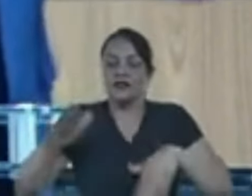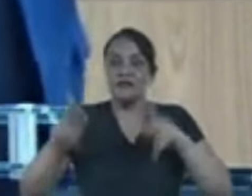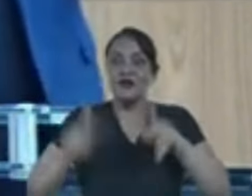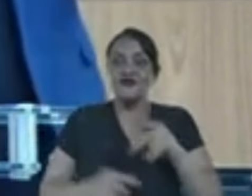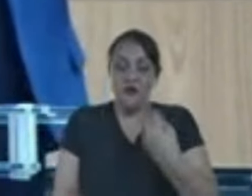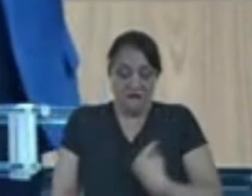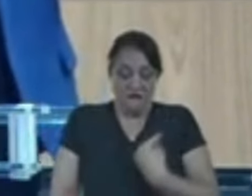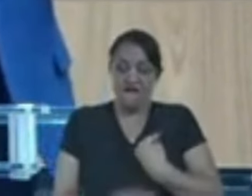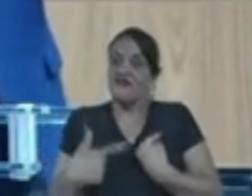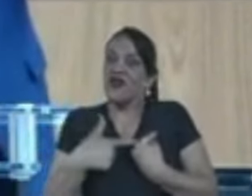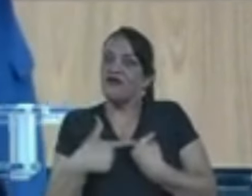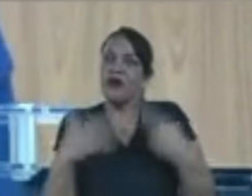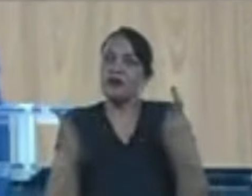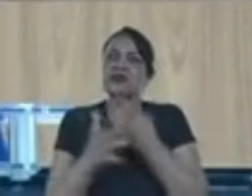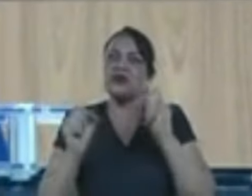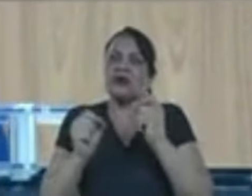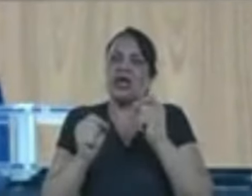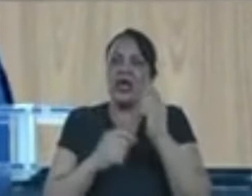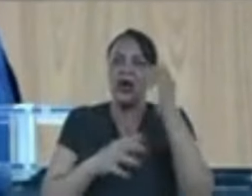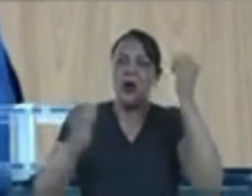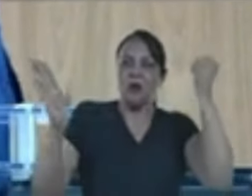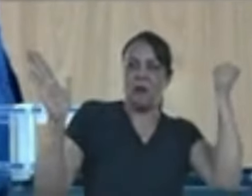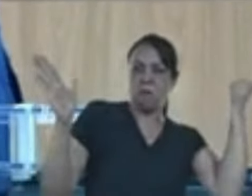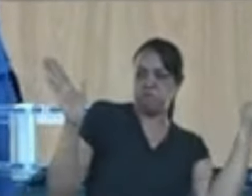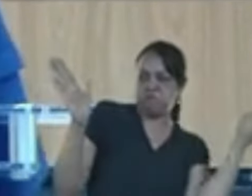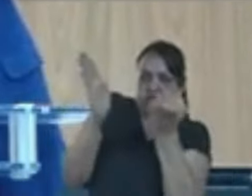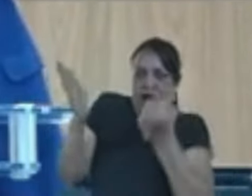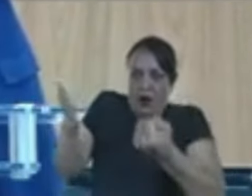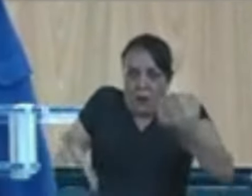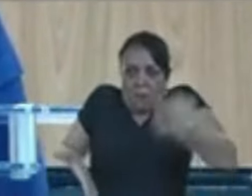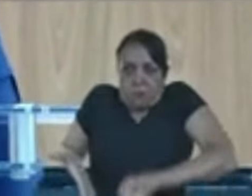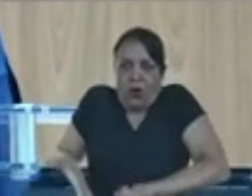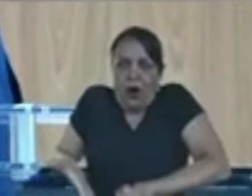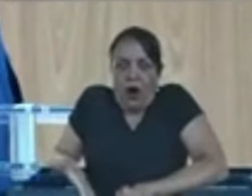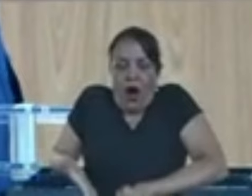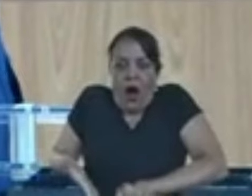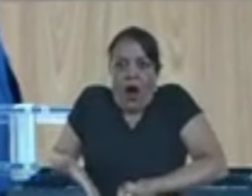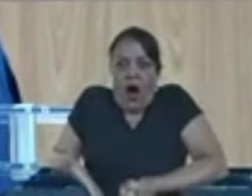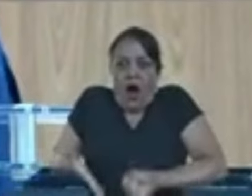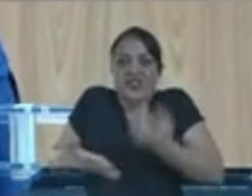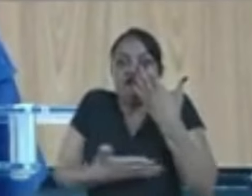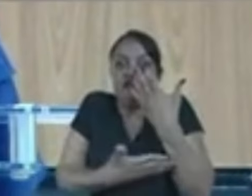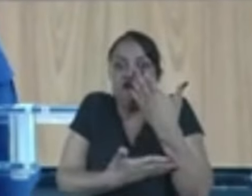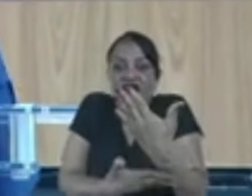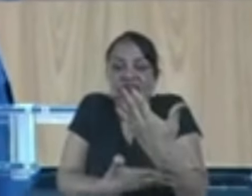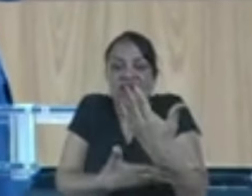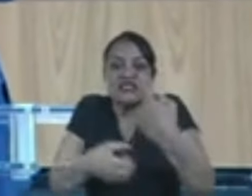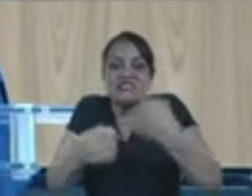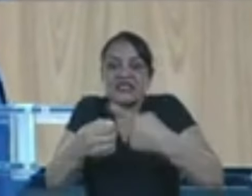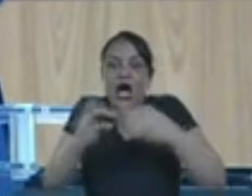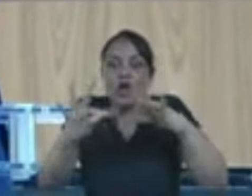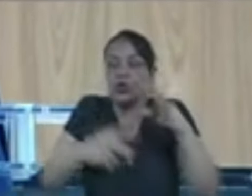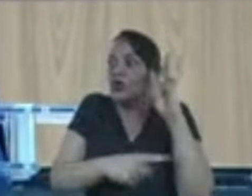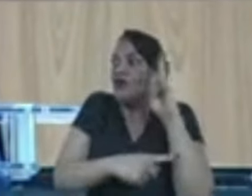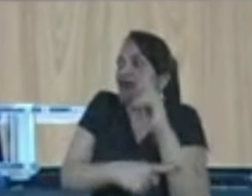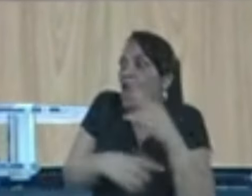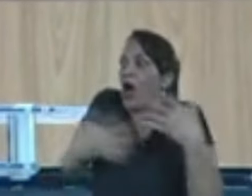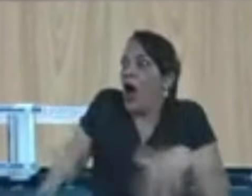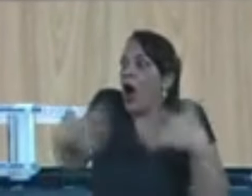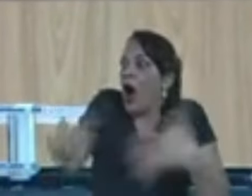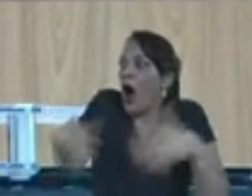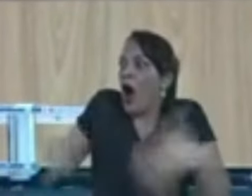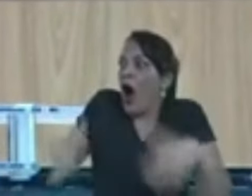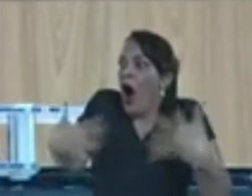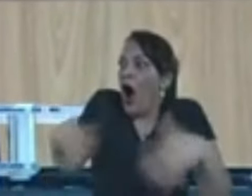enfiar uma estaca no estômago e deixar as pessoas se debatendo na frente da cidade de Nínive para que todo mundo sentisse muito pavor, muito